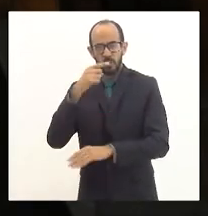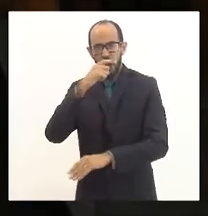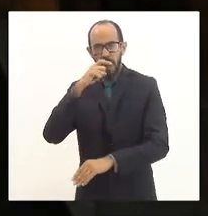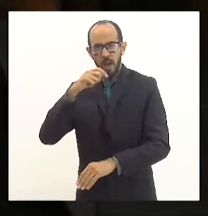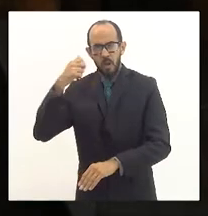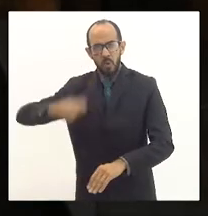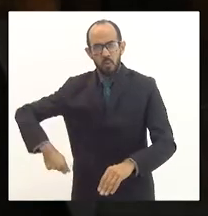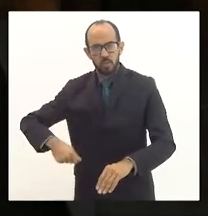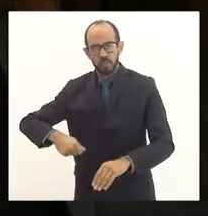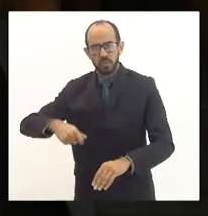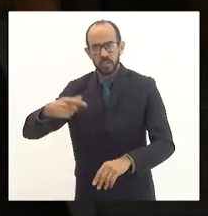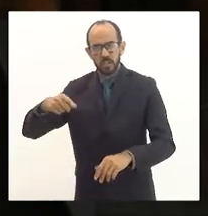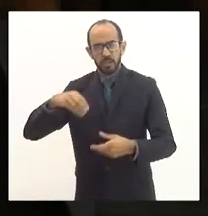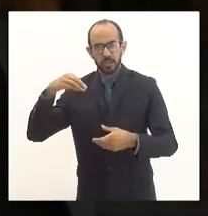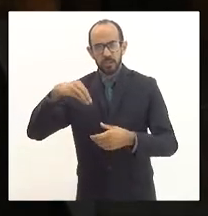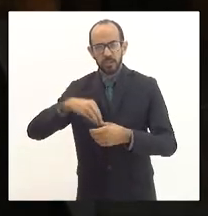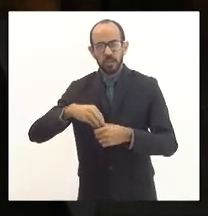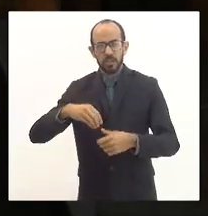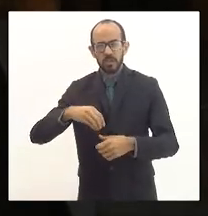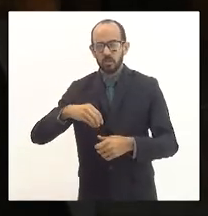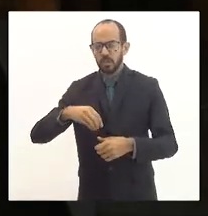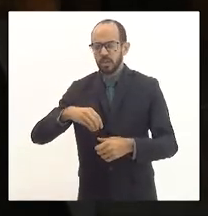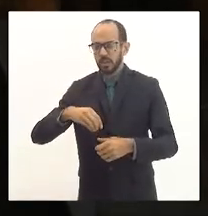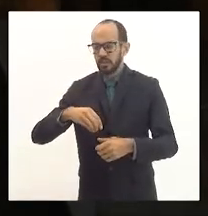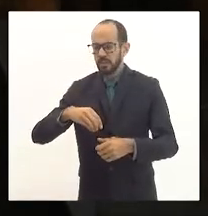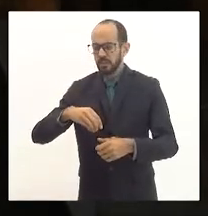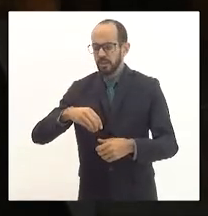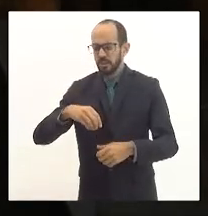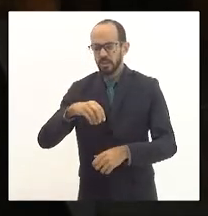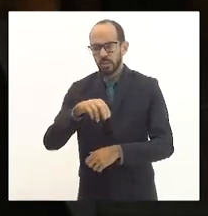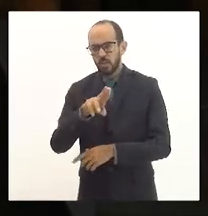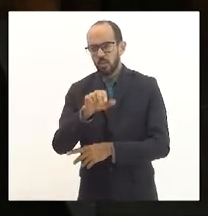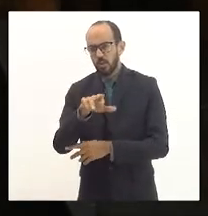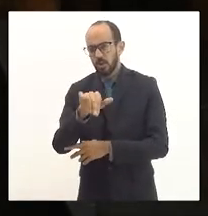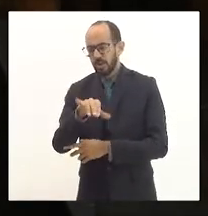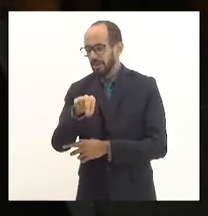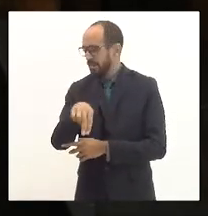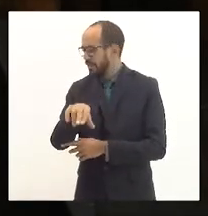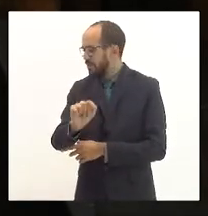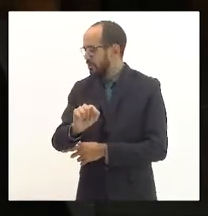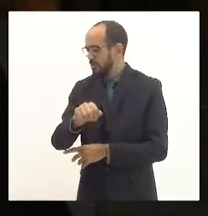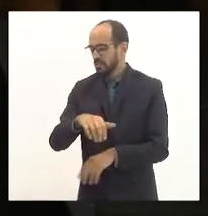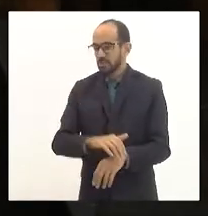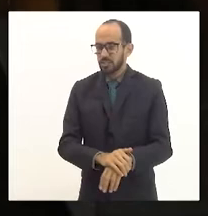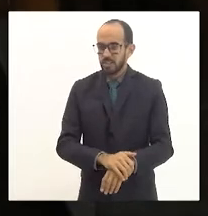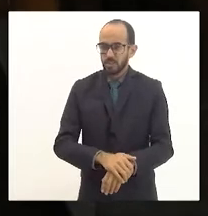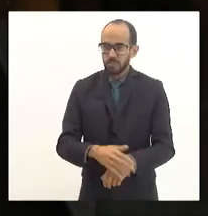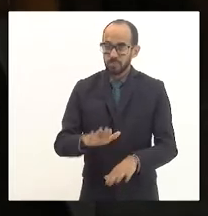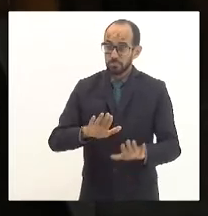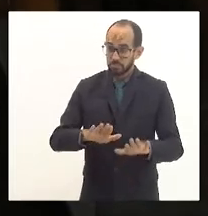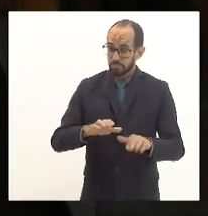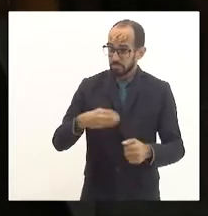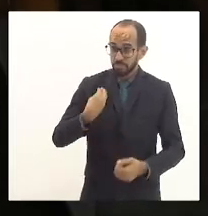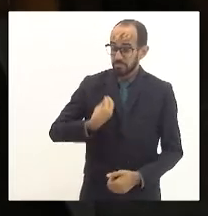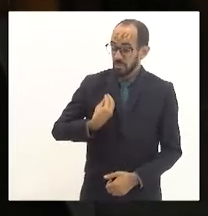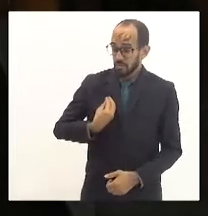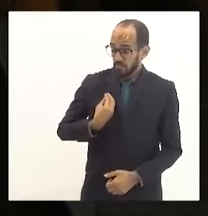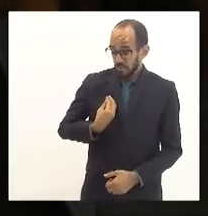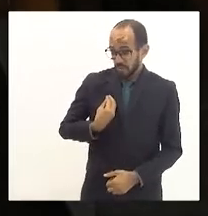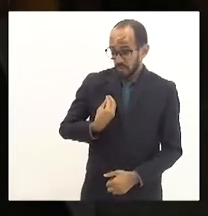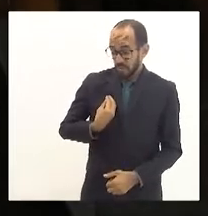na Ucrânia E aí eu me pergunto e achei de humana a